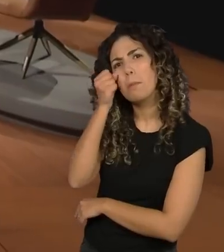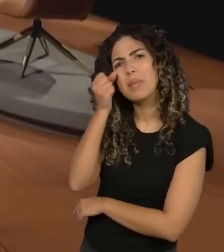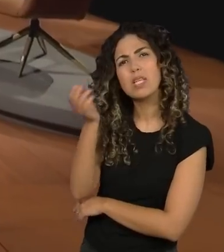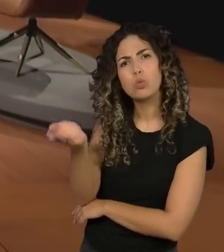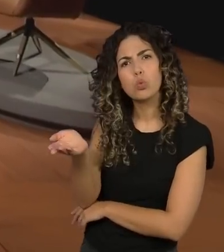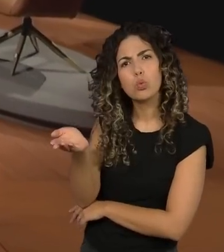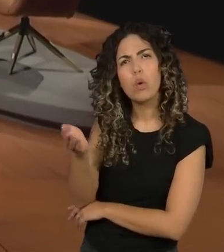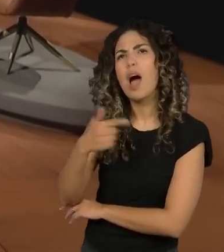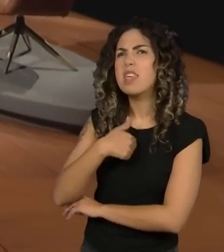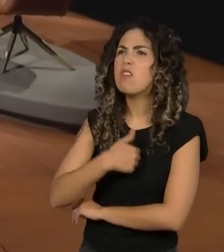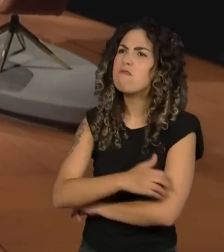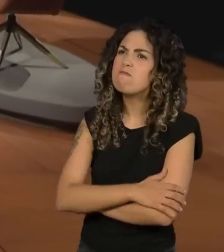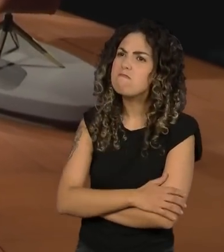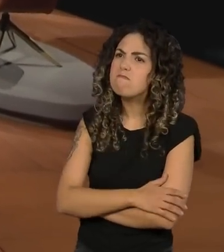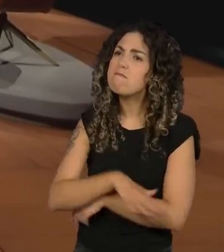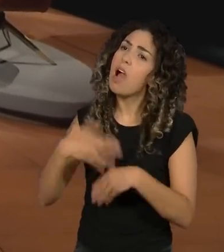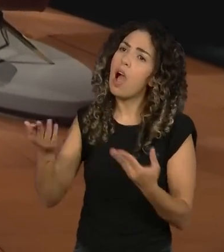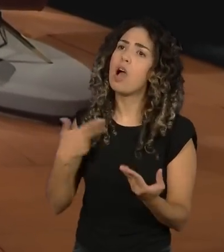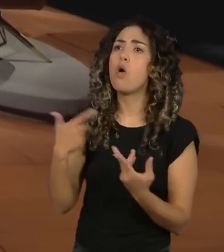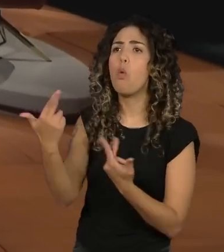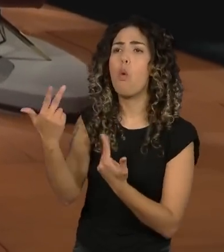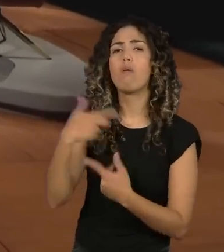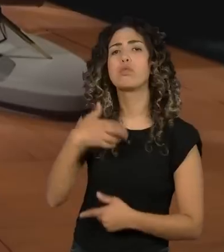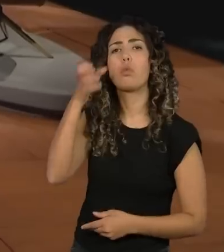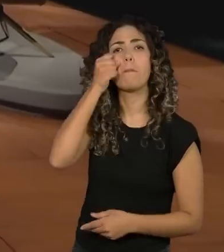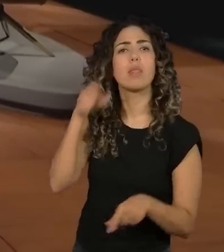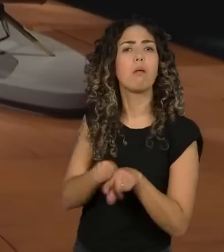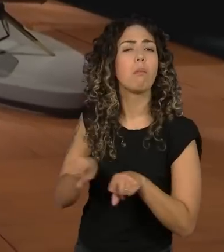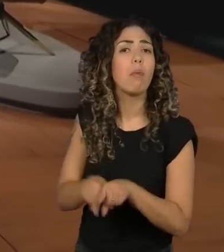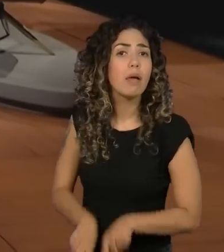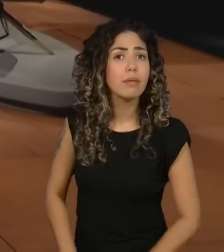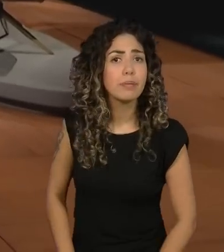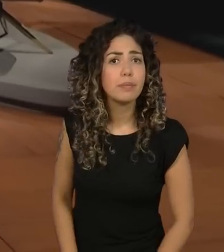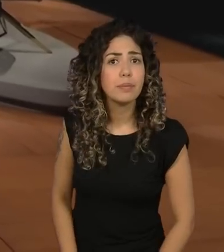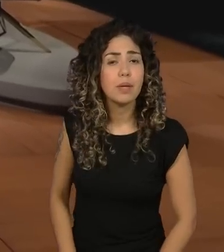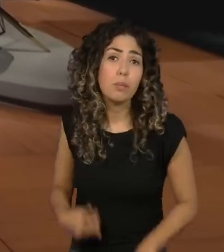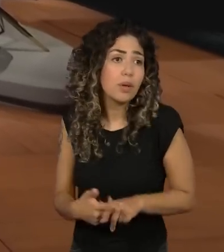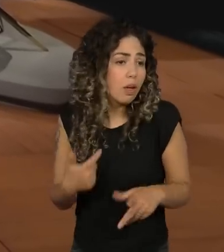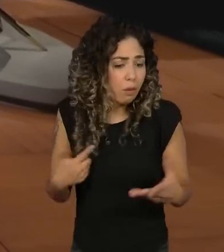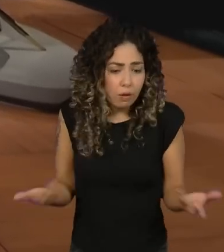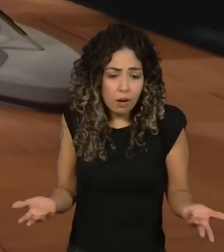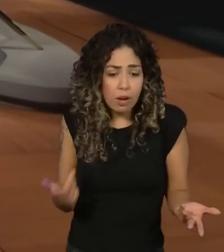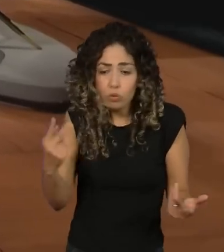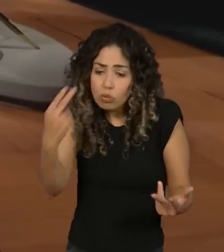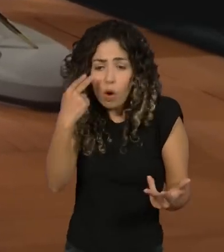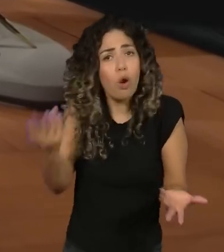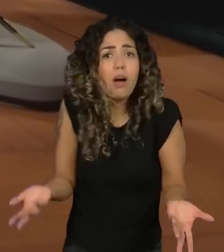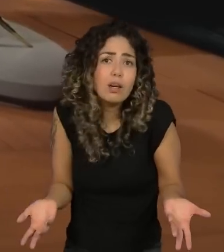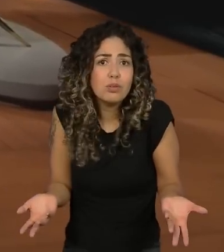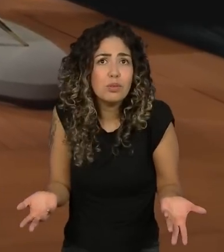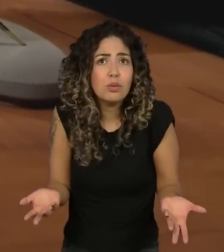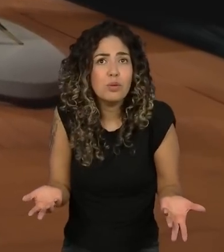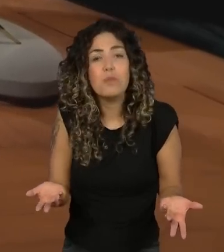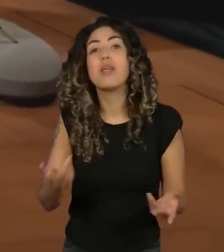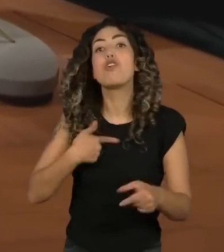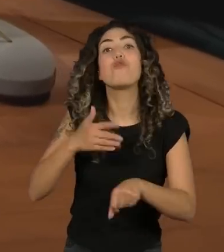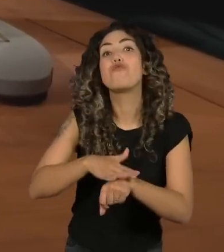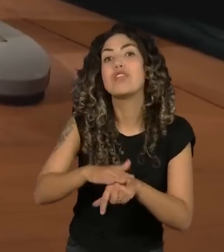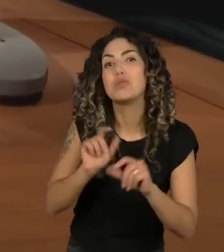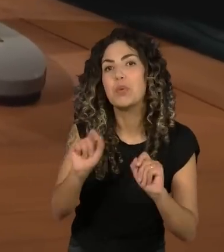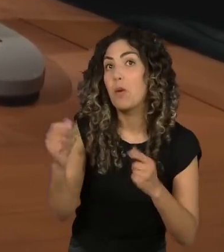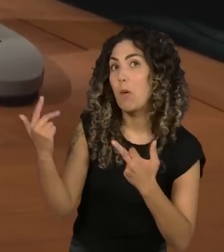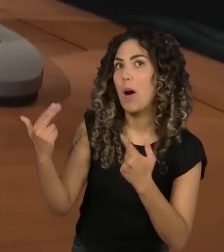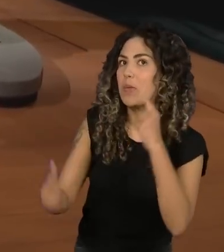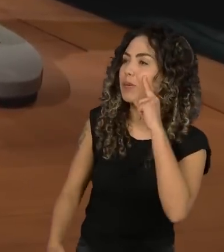disso. Quer saber? Eu vou dormir também. Eu não sabia o que mais o que fazer, né? E aí...